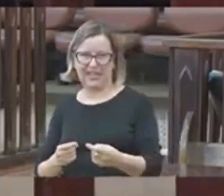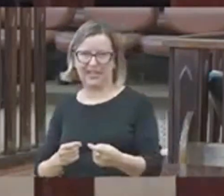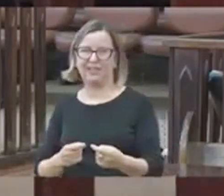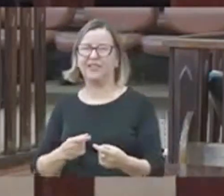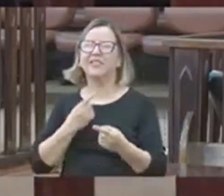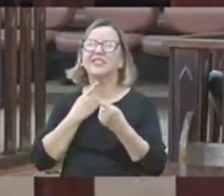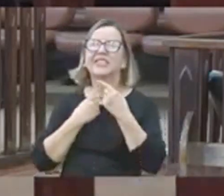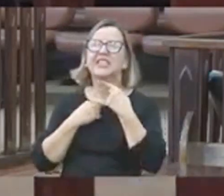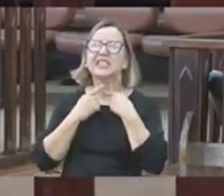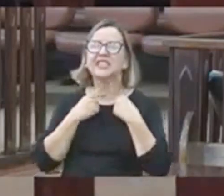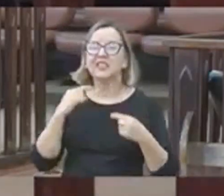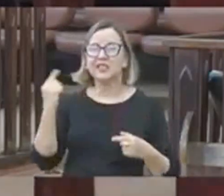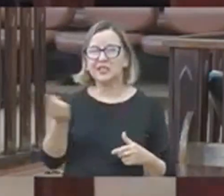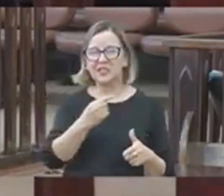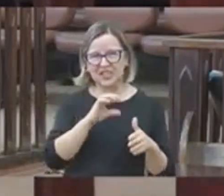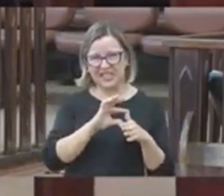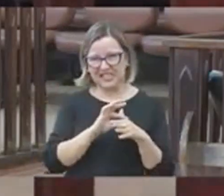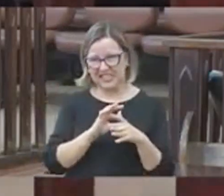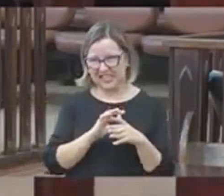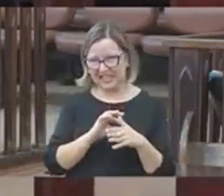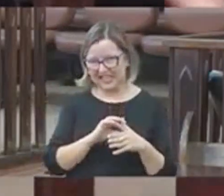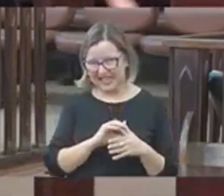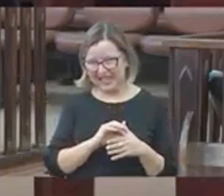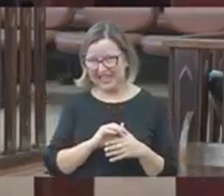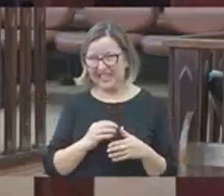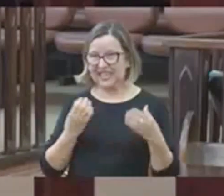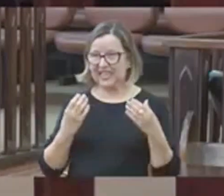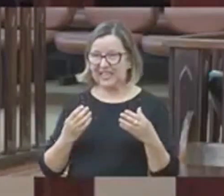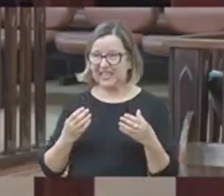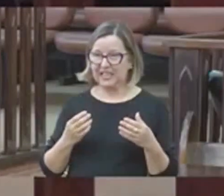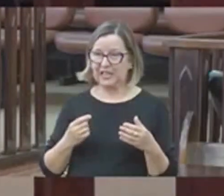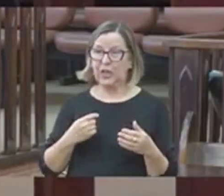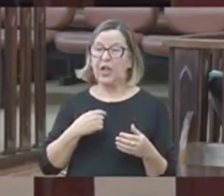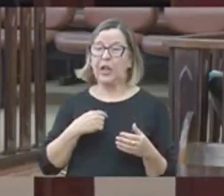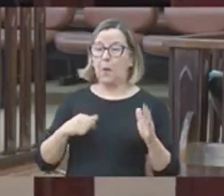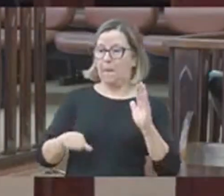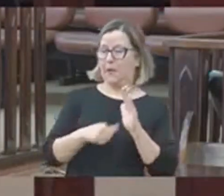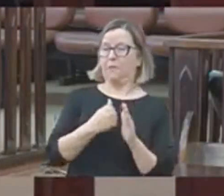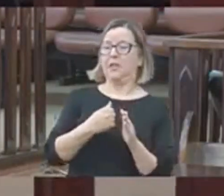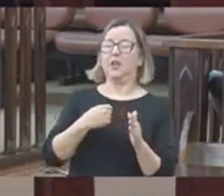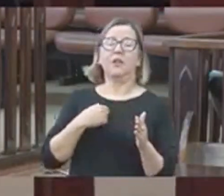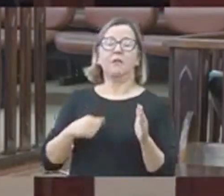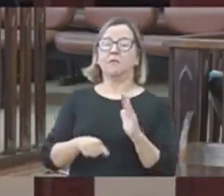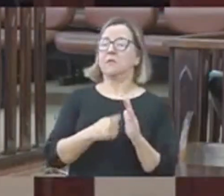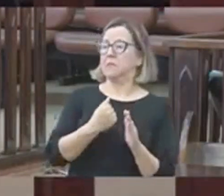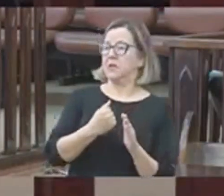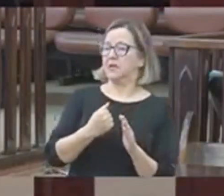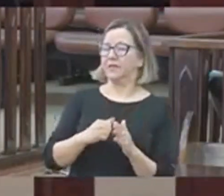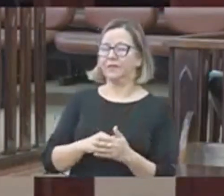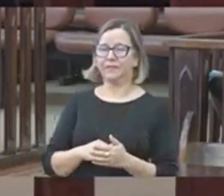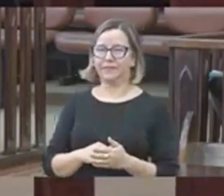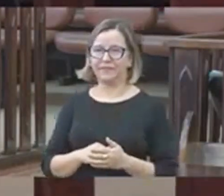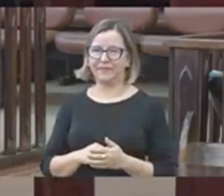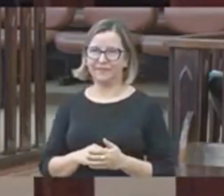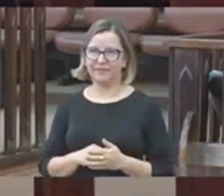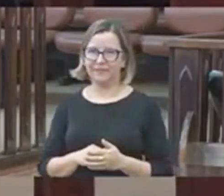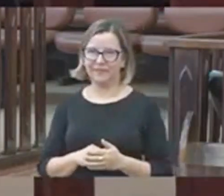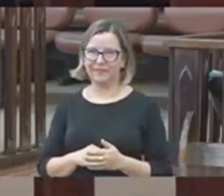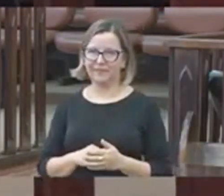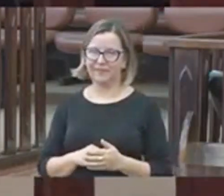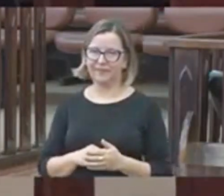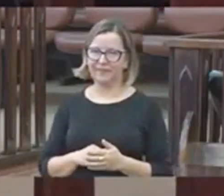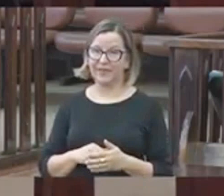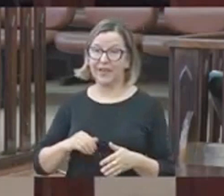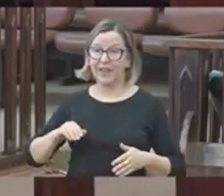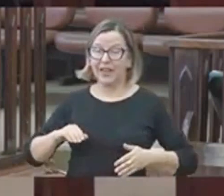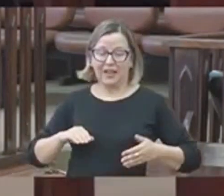que nós estejamos em primeiro lugar e não o outro? No relato de Gênesis, quando